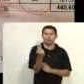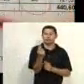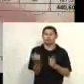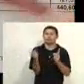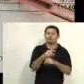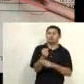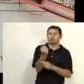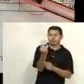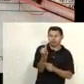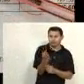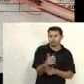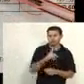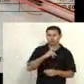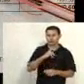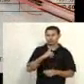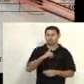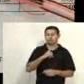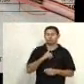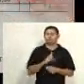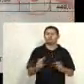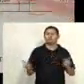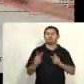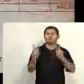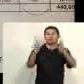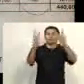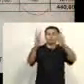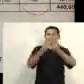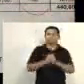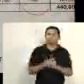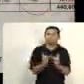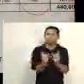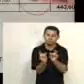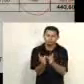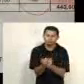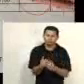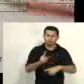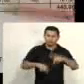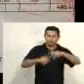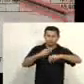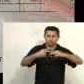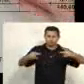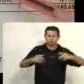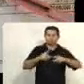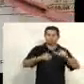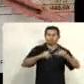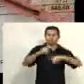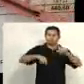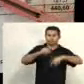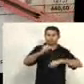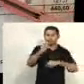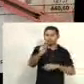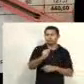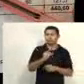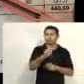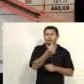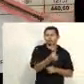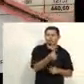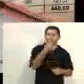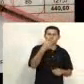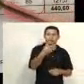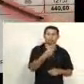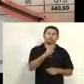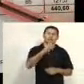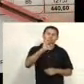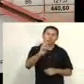versus quantidades, eu tenho o valor das vendas desse produto. Então, o produto A tinha um valor de R$